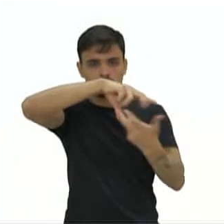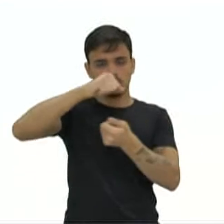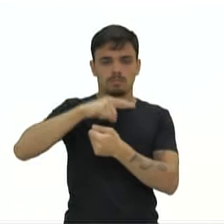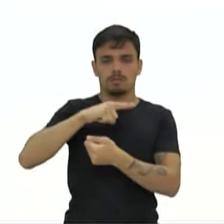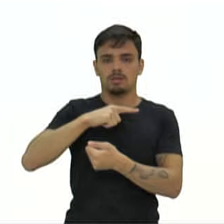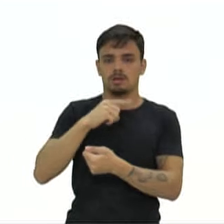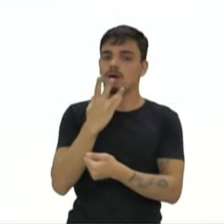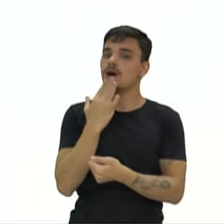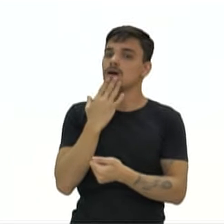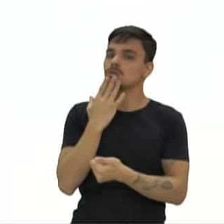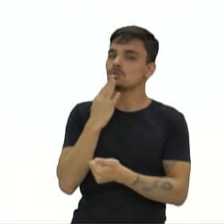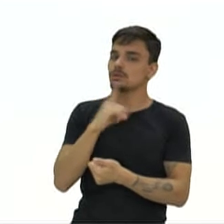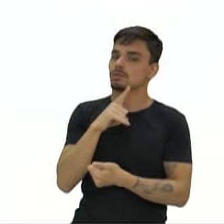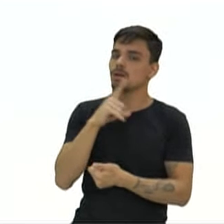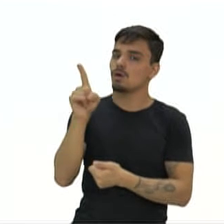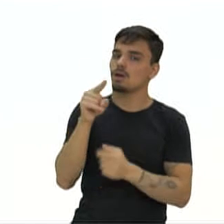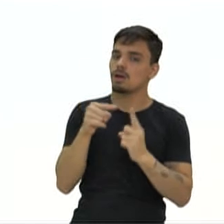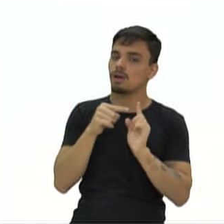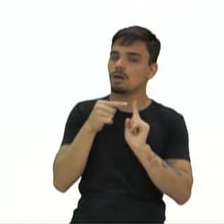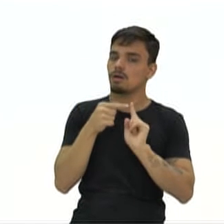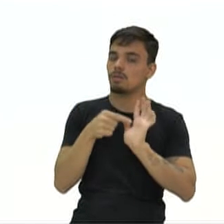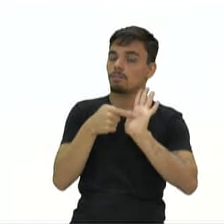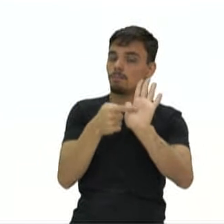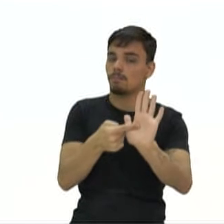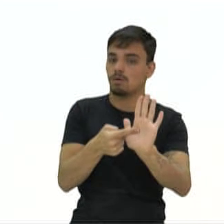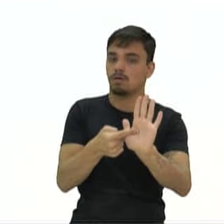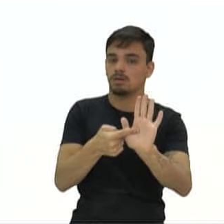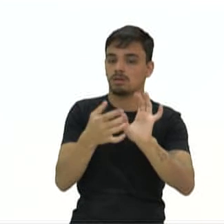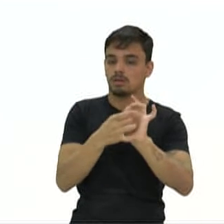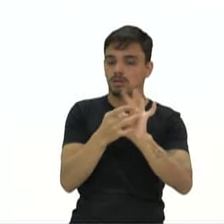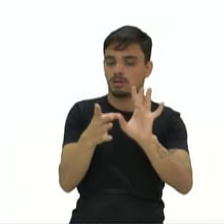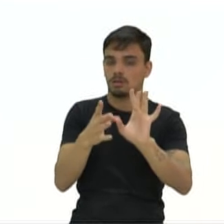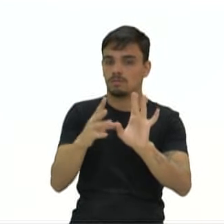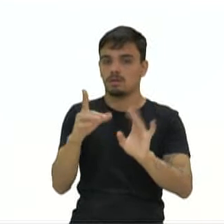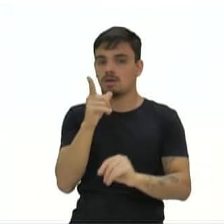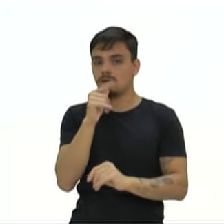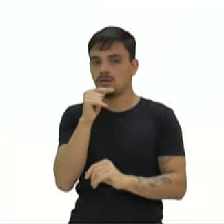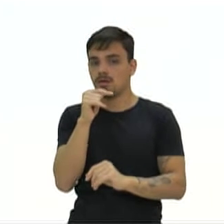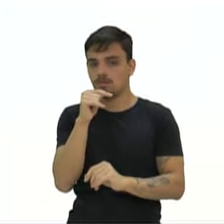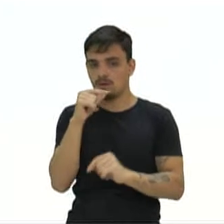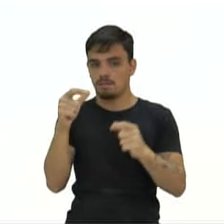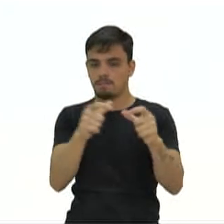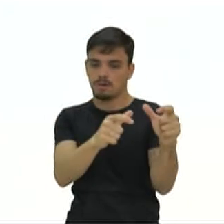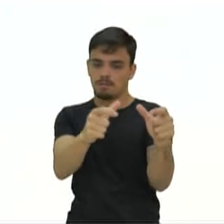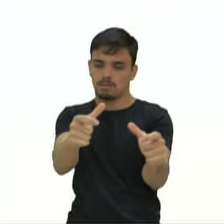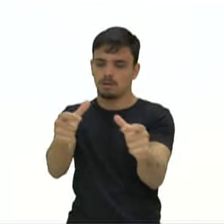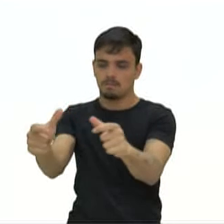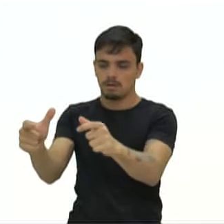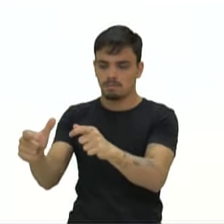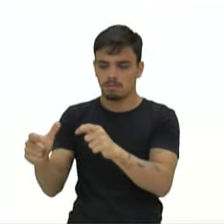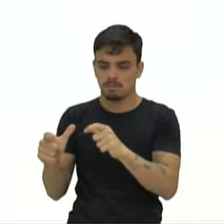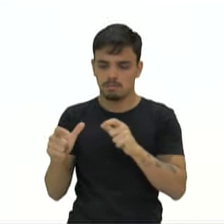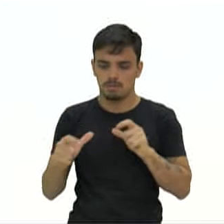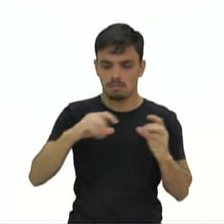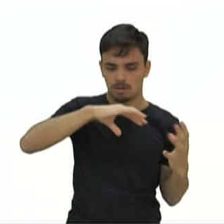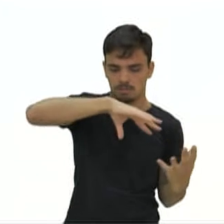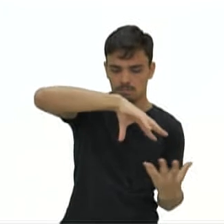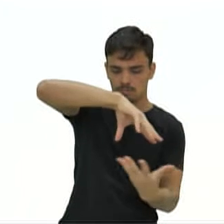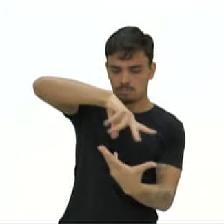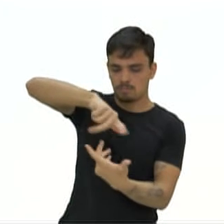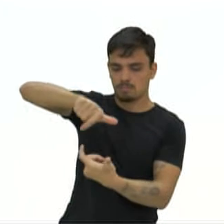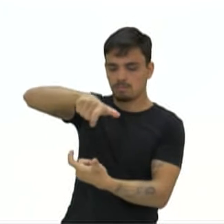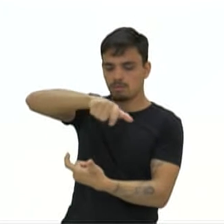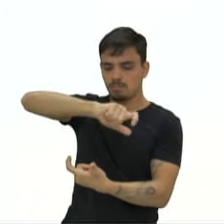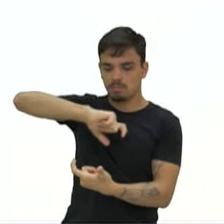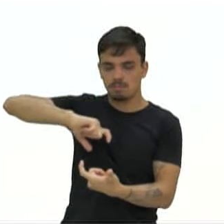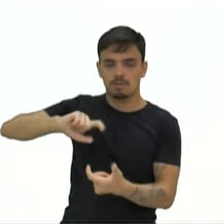no mapa mundi indicam a disponibilidade hídrica nas diversas partes do planeta. E o que